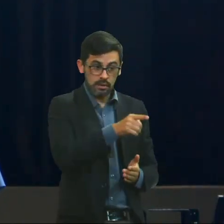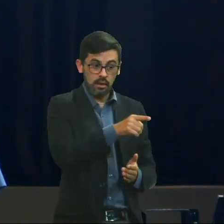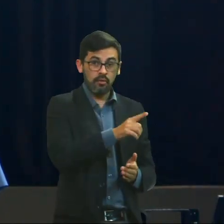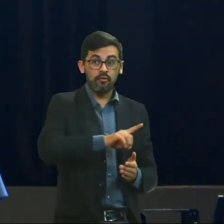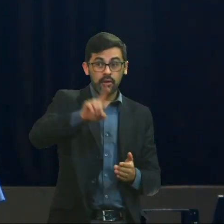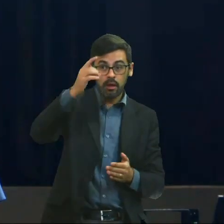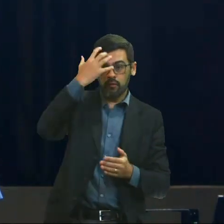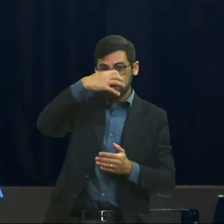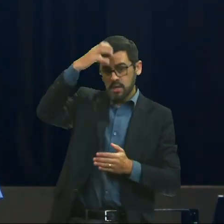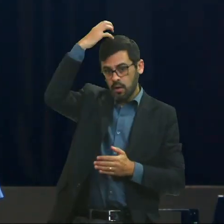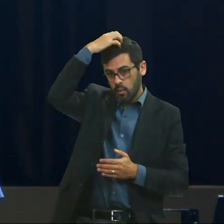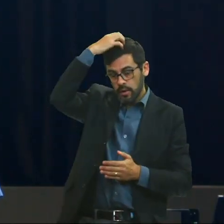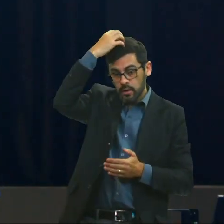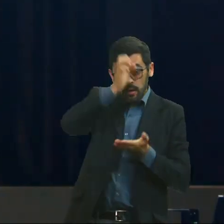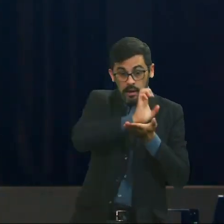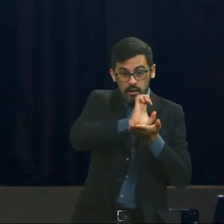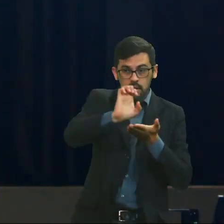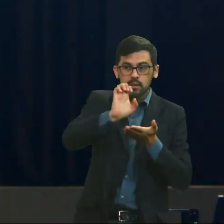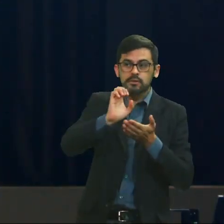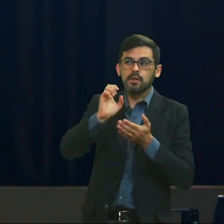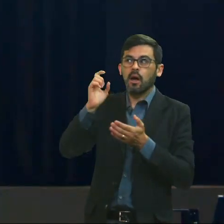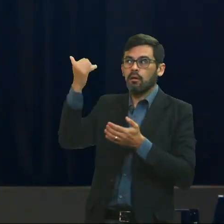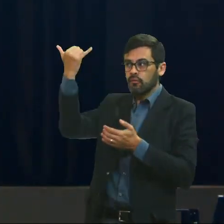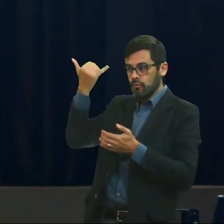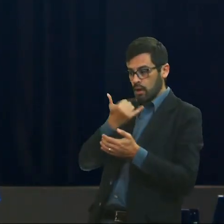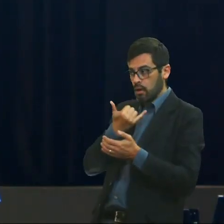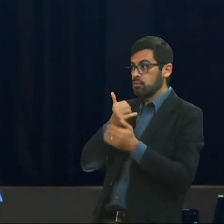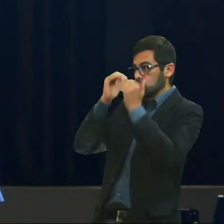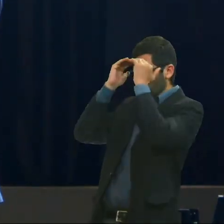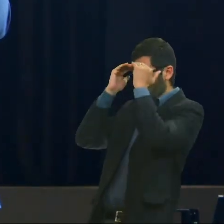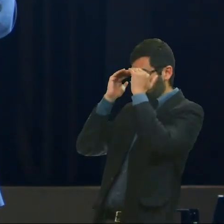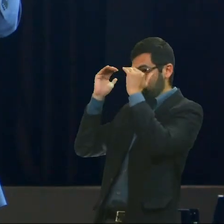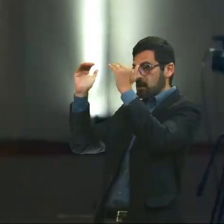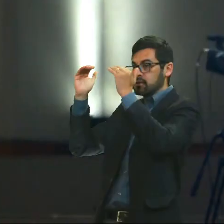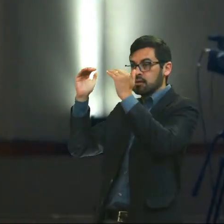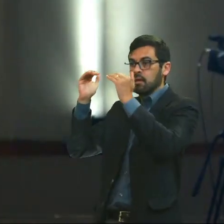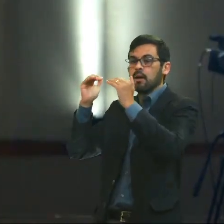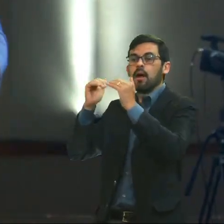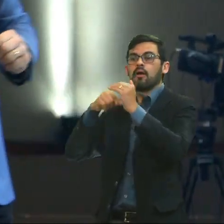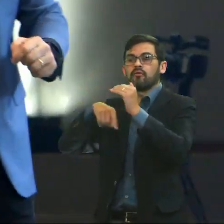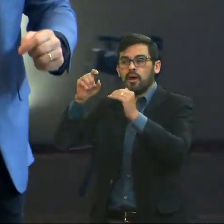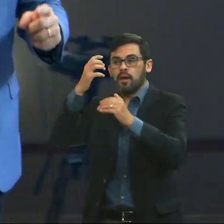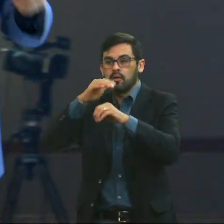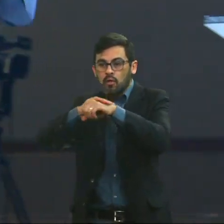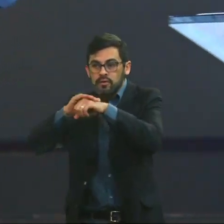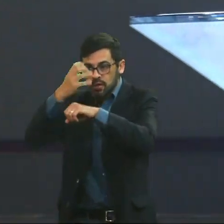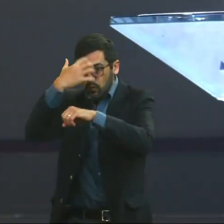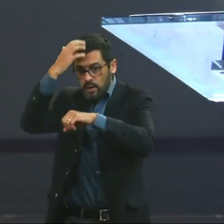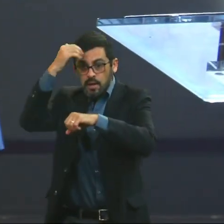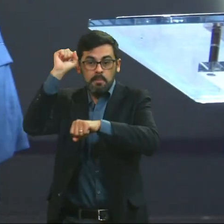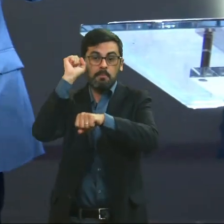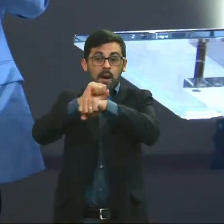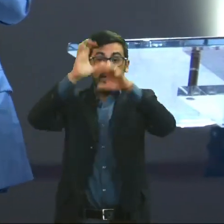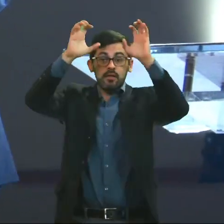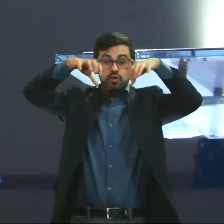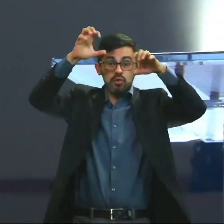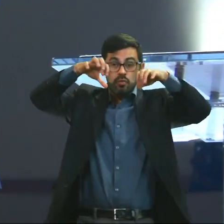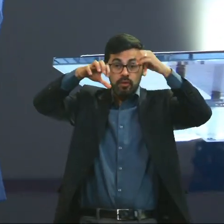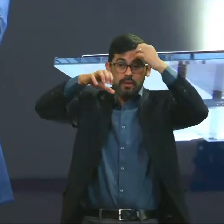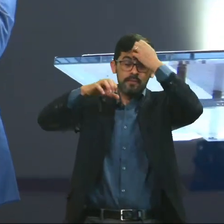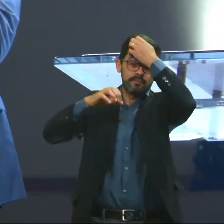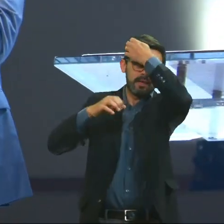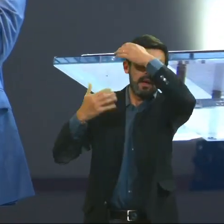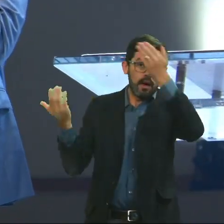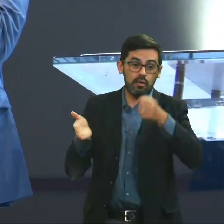chover. Ele ouve e obedece. Para de chover. Aí Deus fala para ele, agora você vai se esconder em